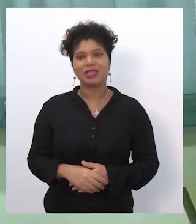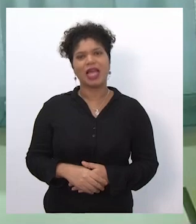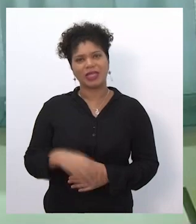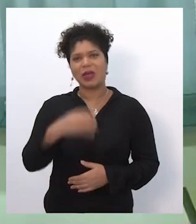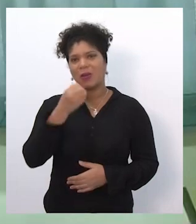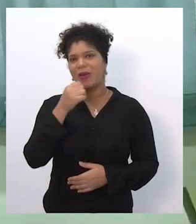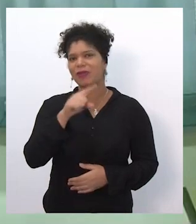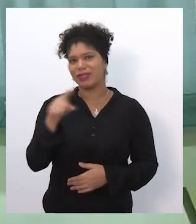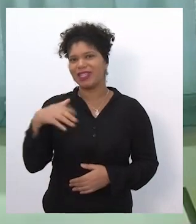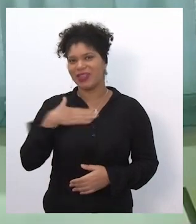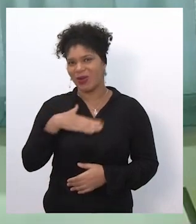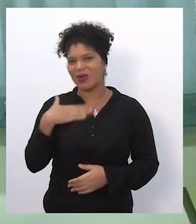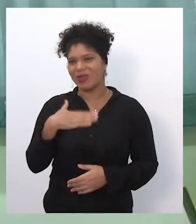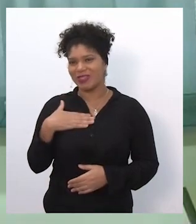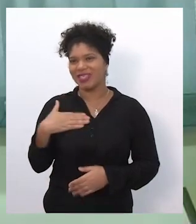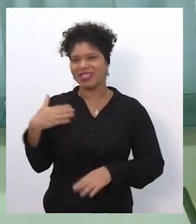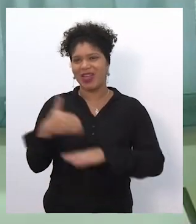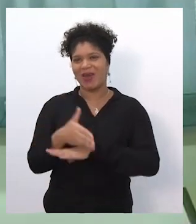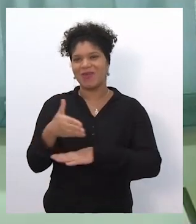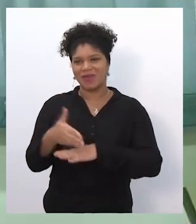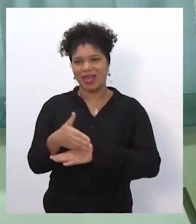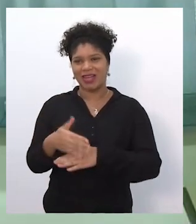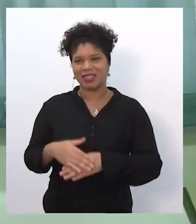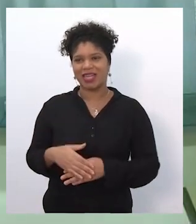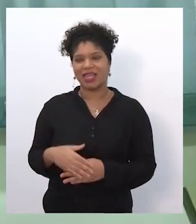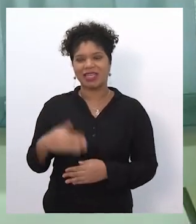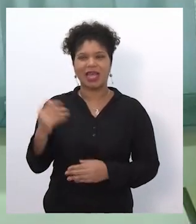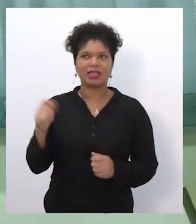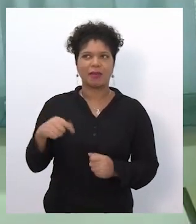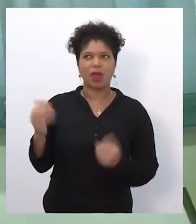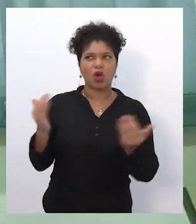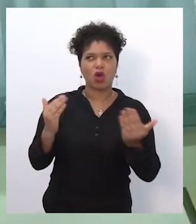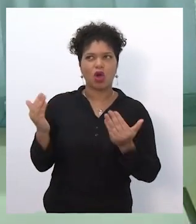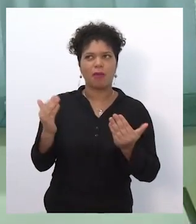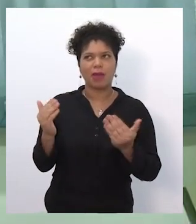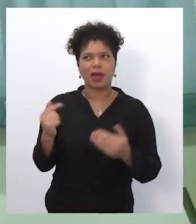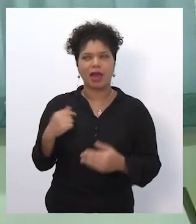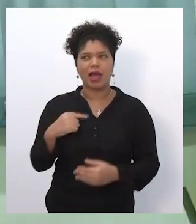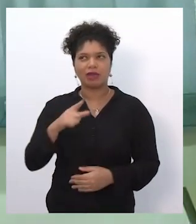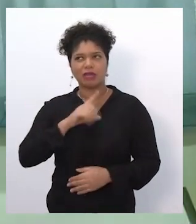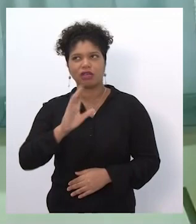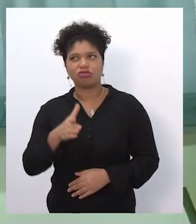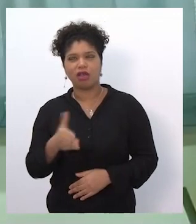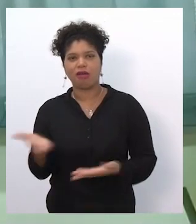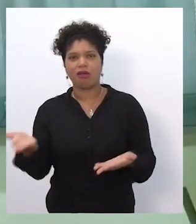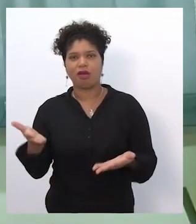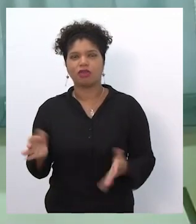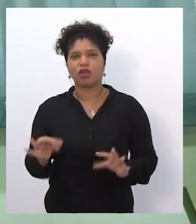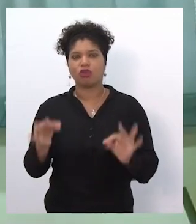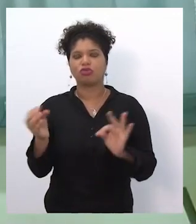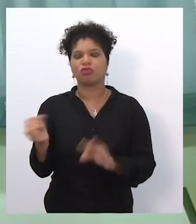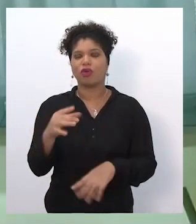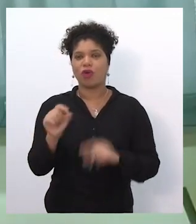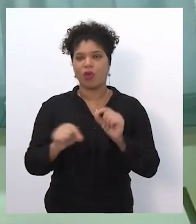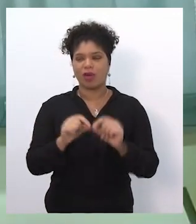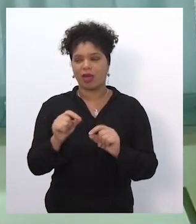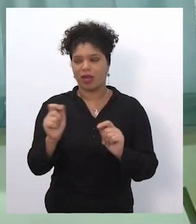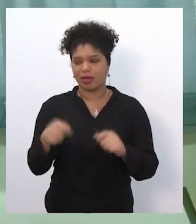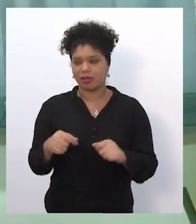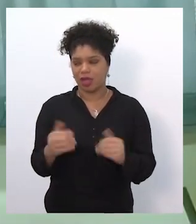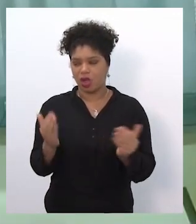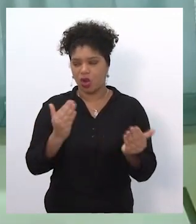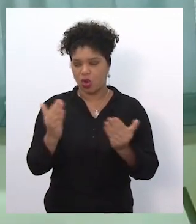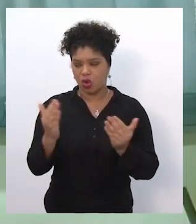pessoas estão começando a comparar o que tem com o que já existe no mercado mais atual e também as suas